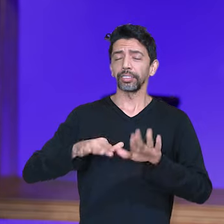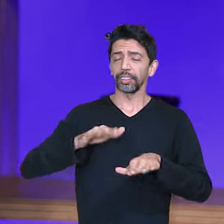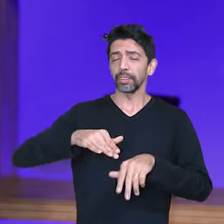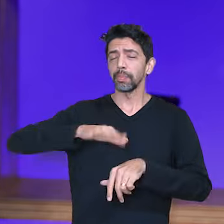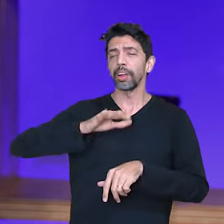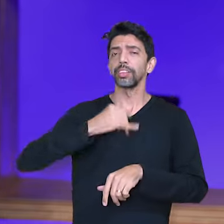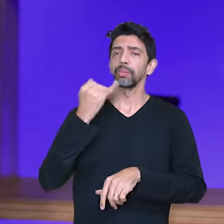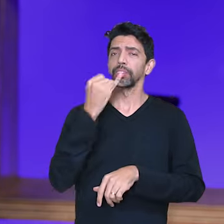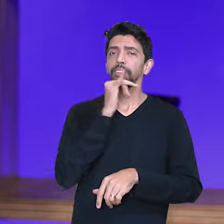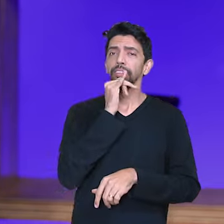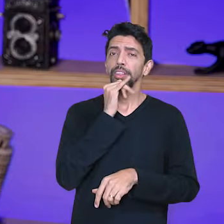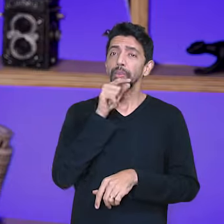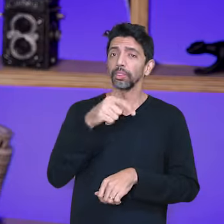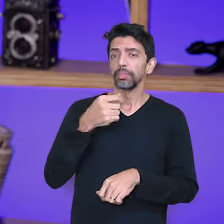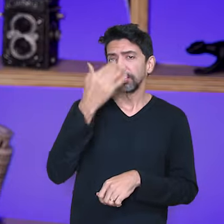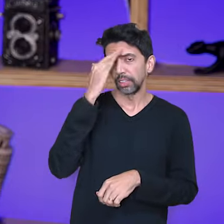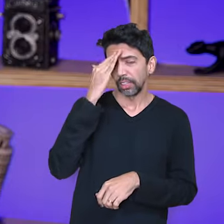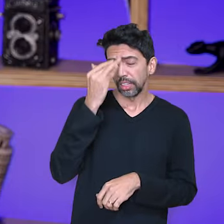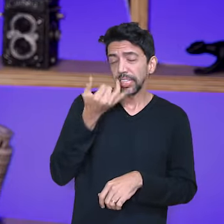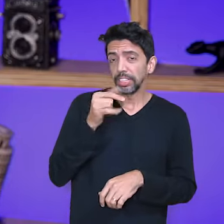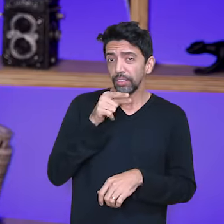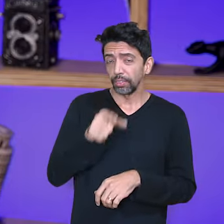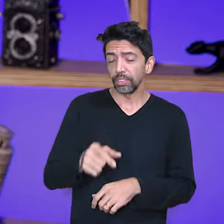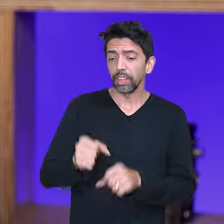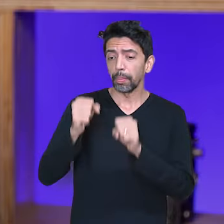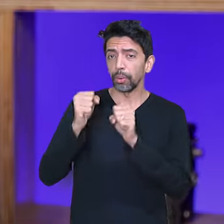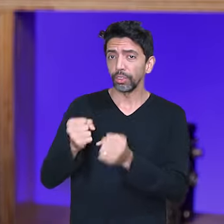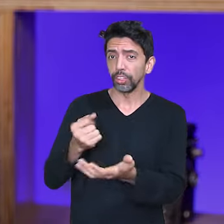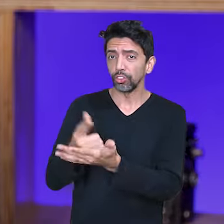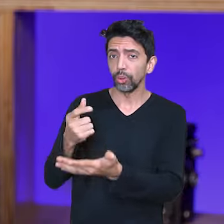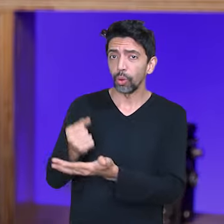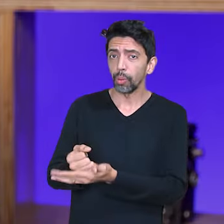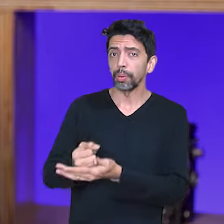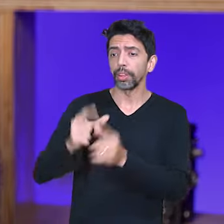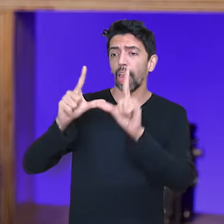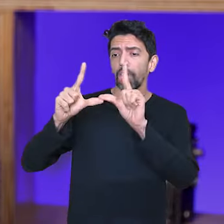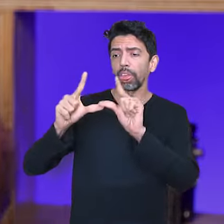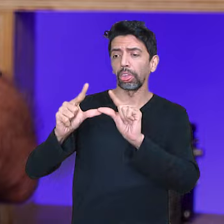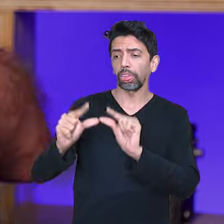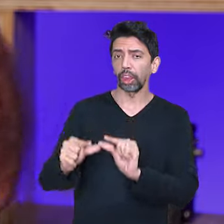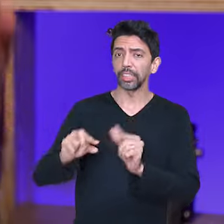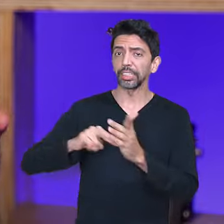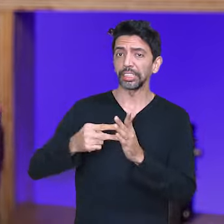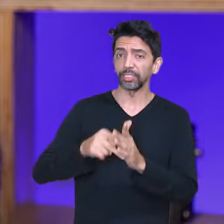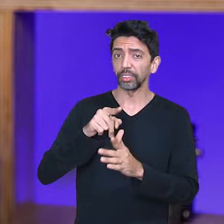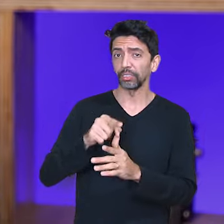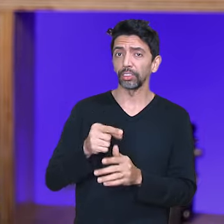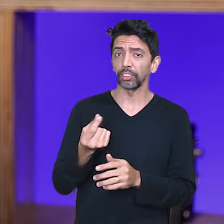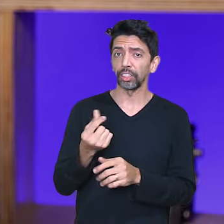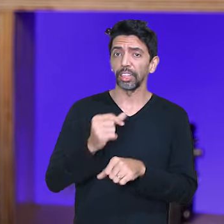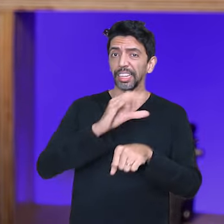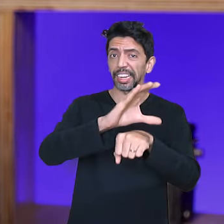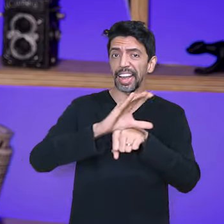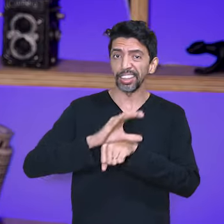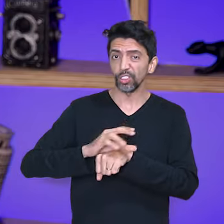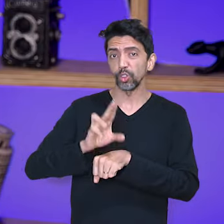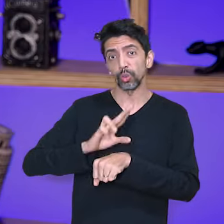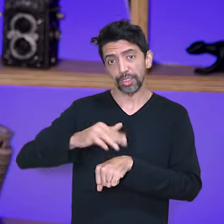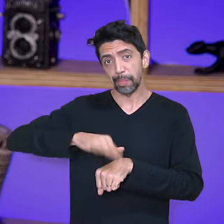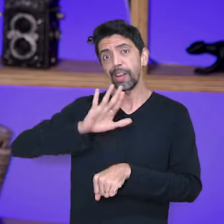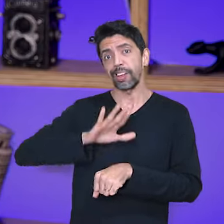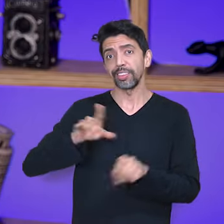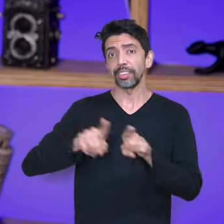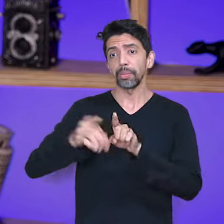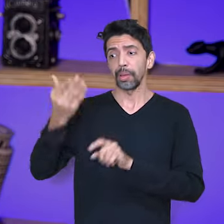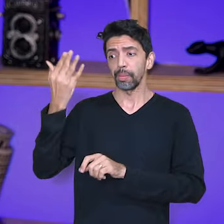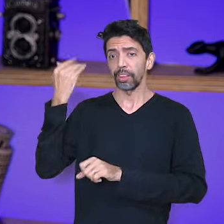estou perdendo o poder aquisitivo, eu estou usando mais crédito. E olha só, em 94 também foi a disparada do cartão de crédito. O Nordeste